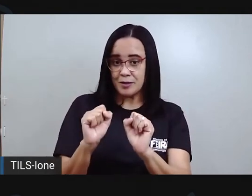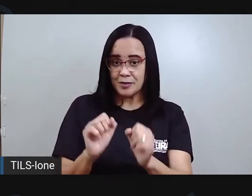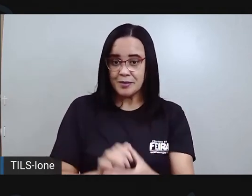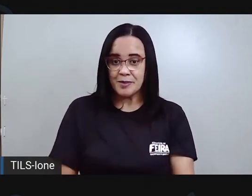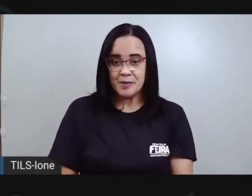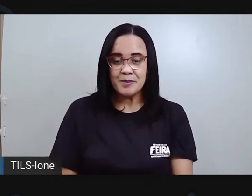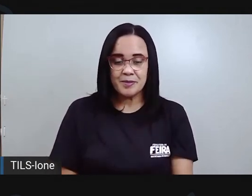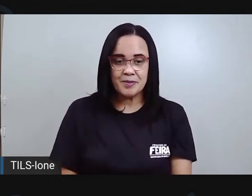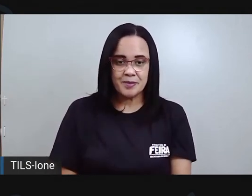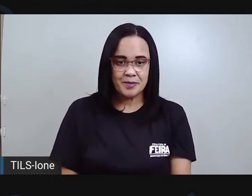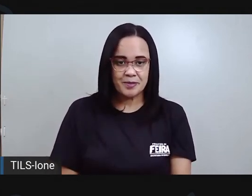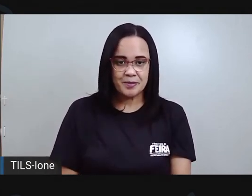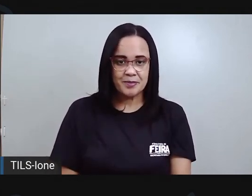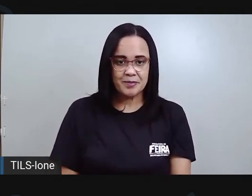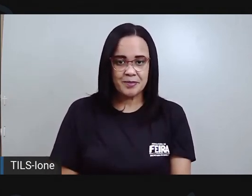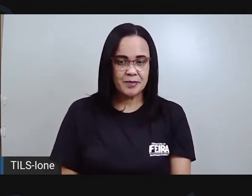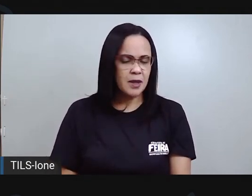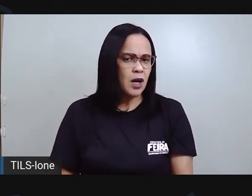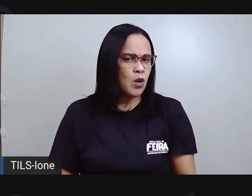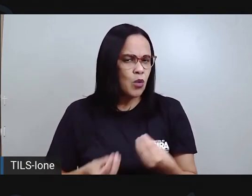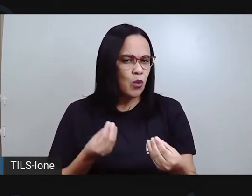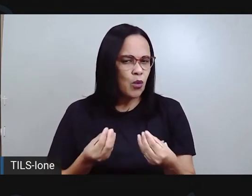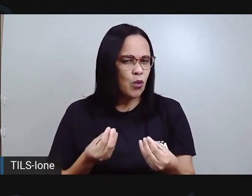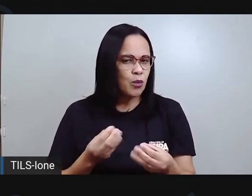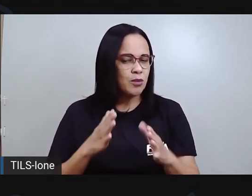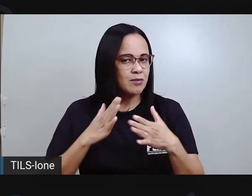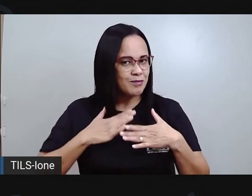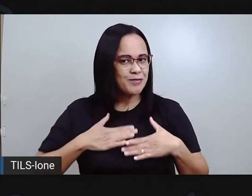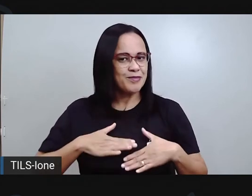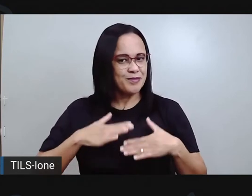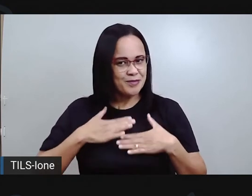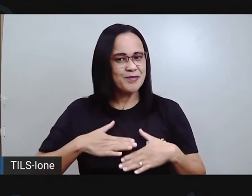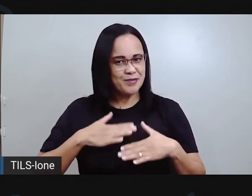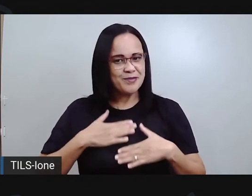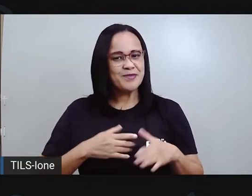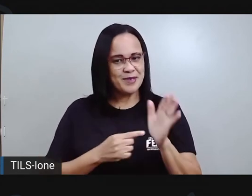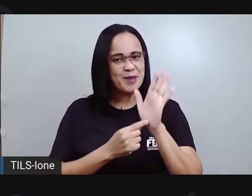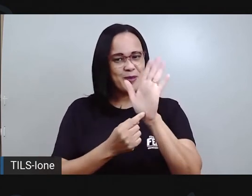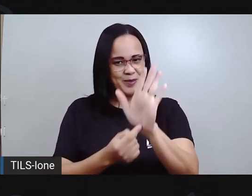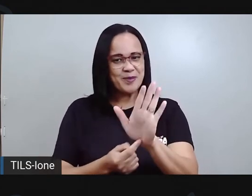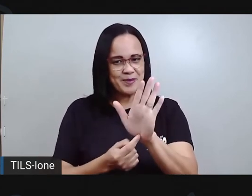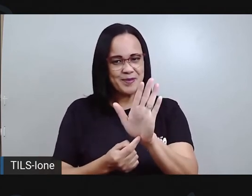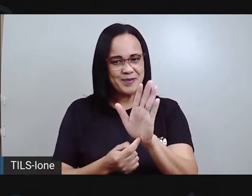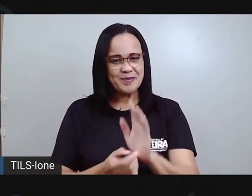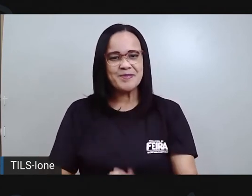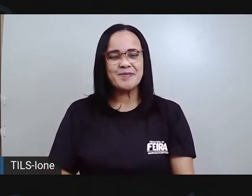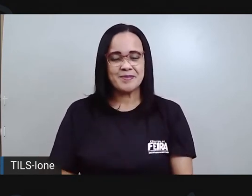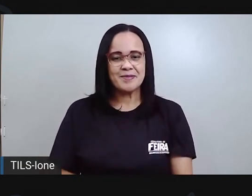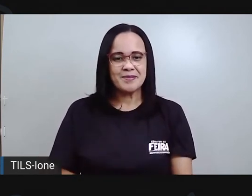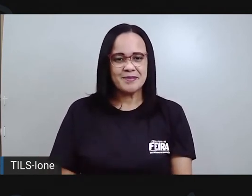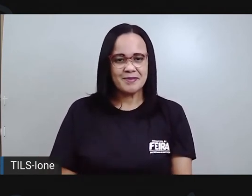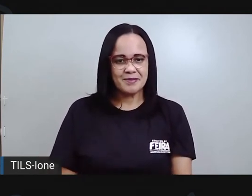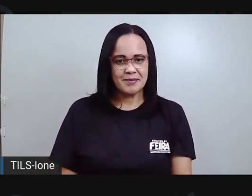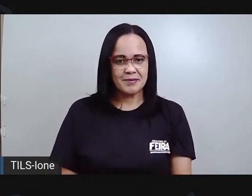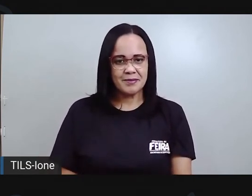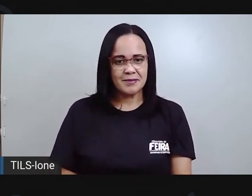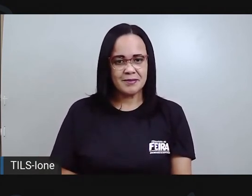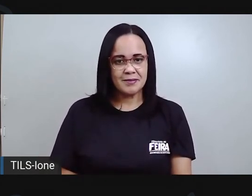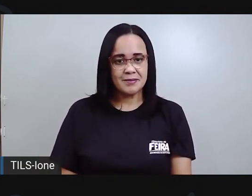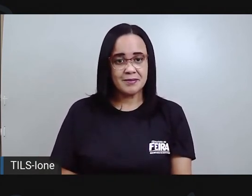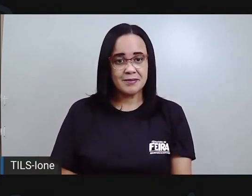Vou mostrar para vocês como é que tá ficando. Calma, já eu mostro. E deixa eu ver o que mais. Ah, vou